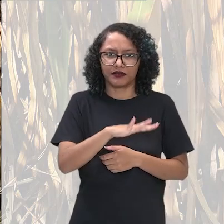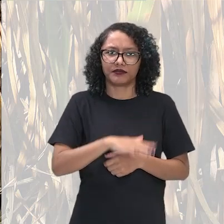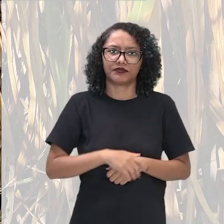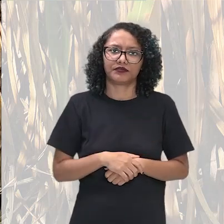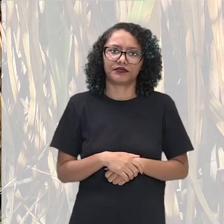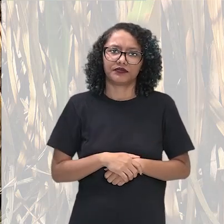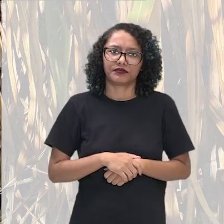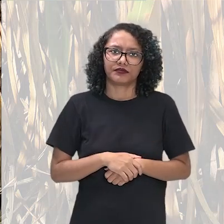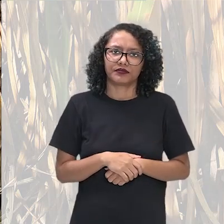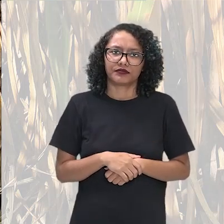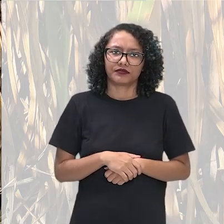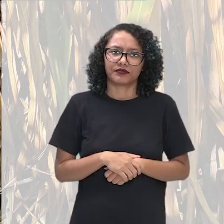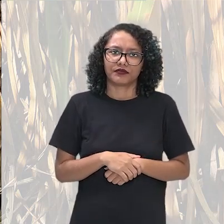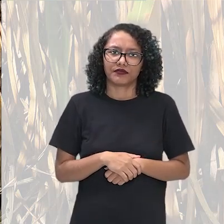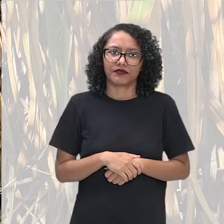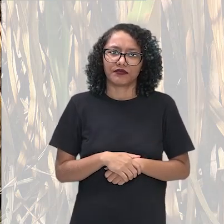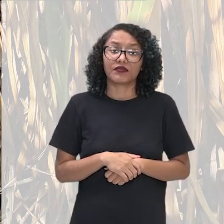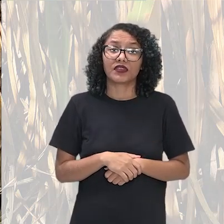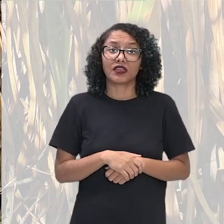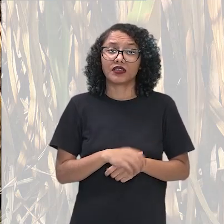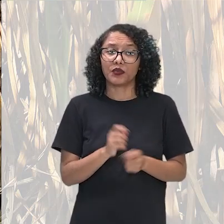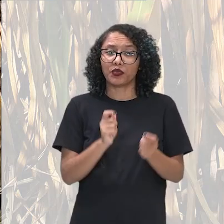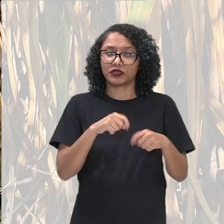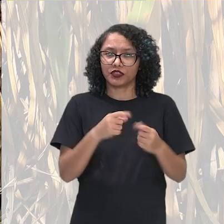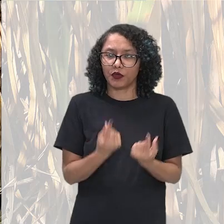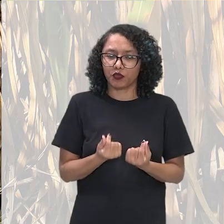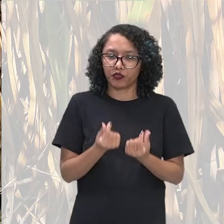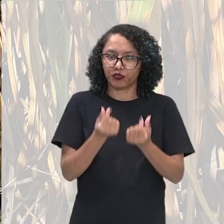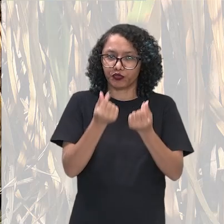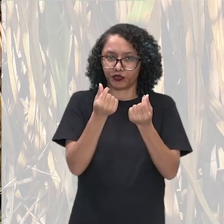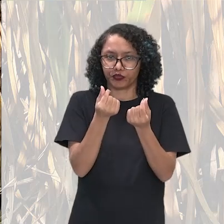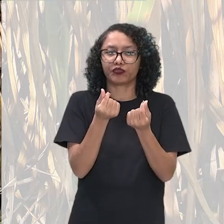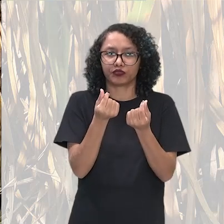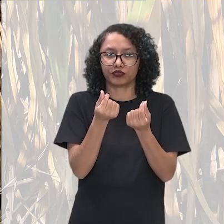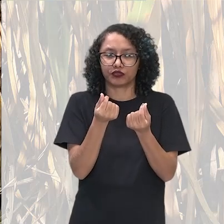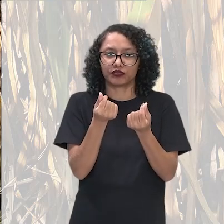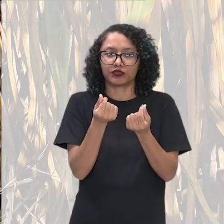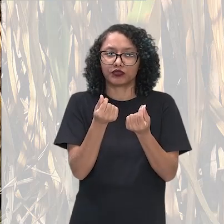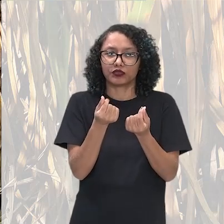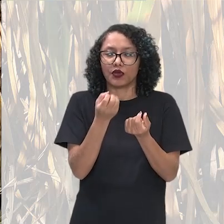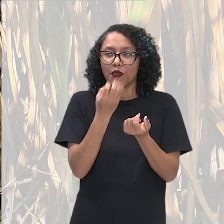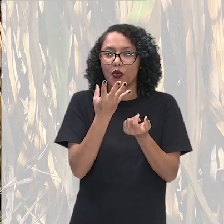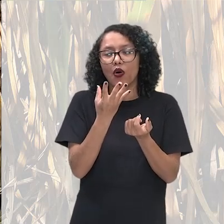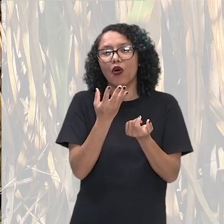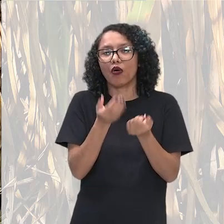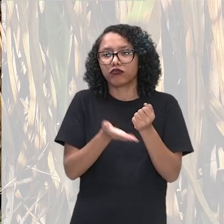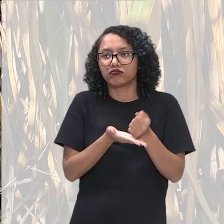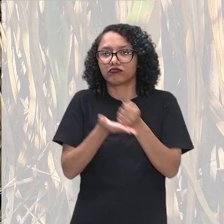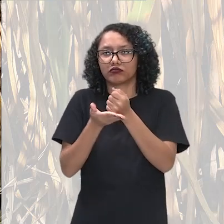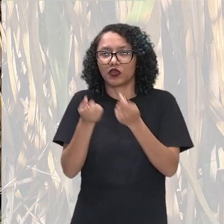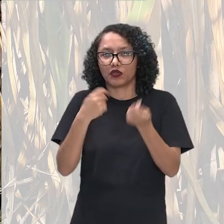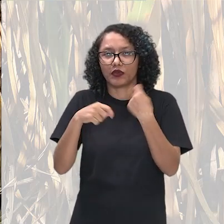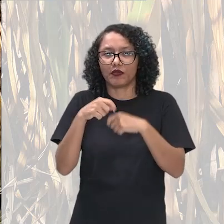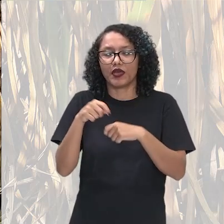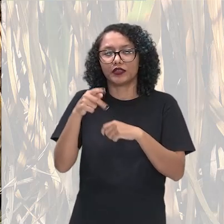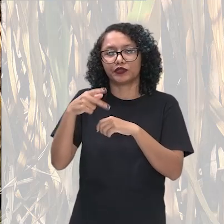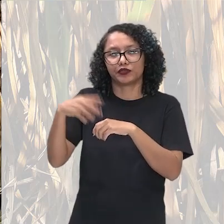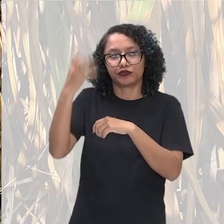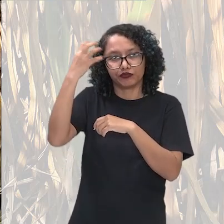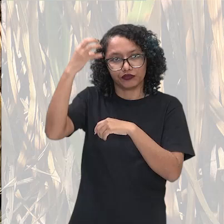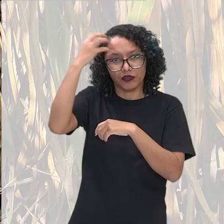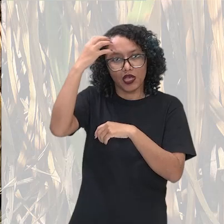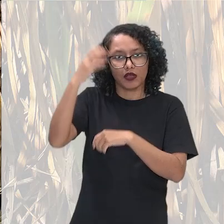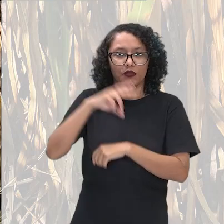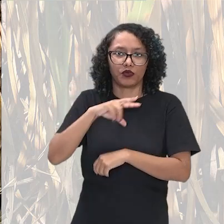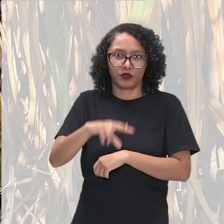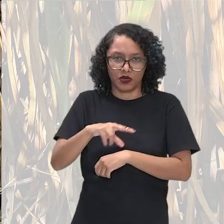render produtos econômicos e renda financeira para a coroa portuguesa. Então, o que vai acontecer?